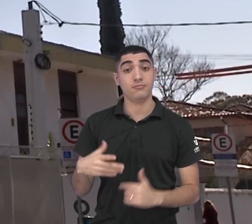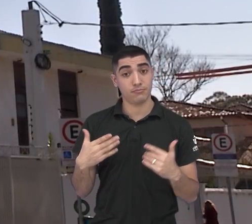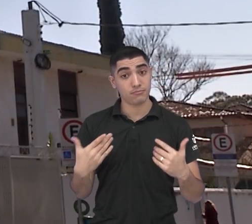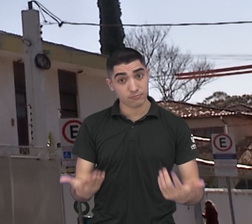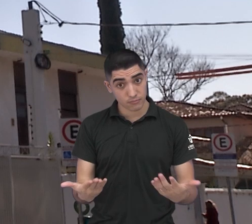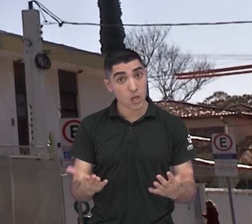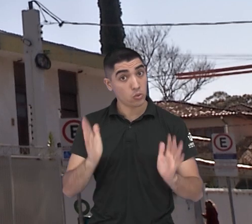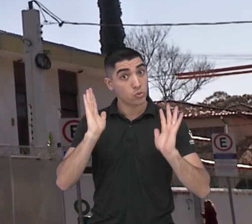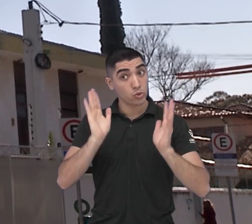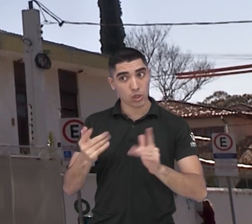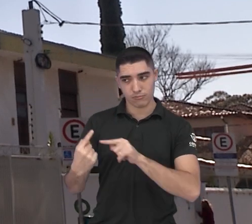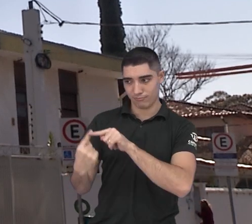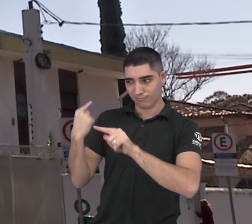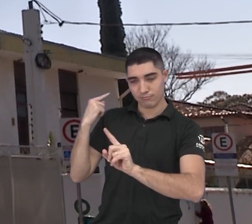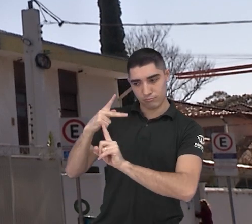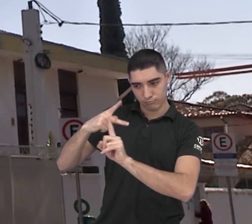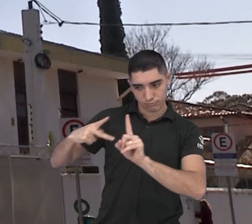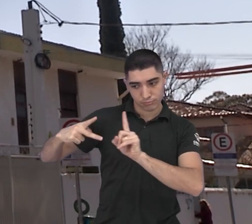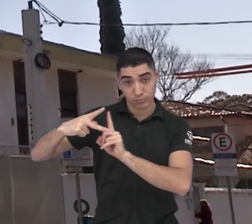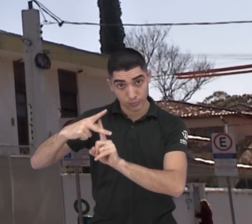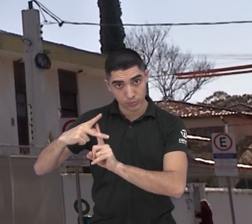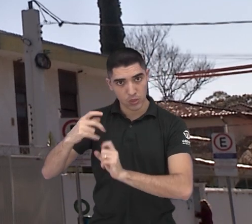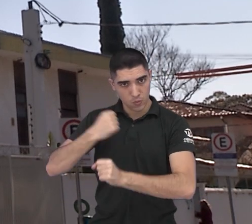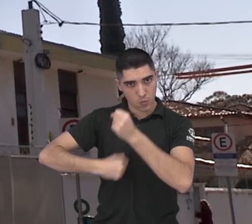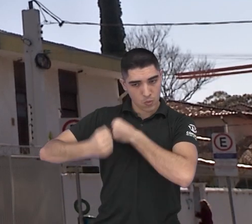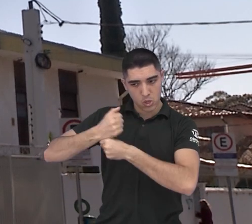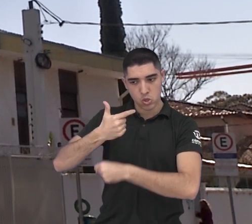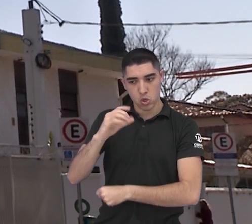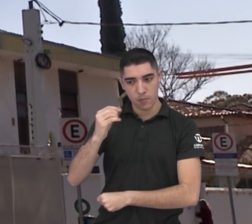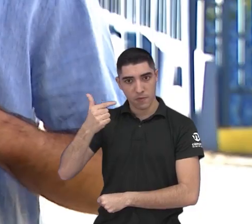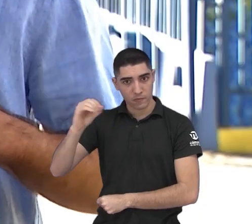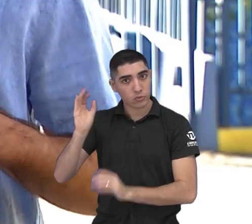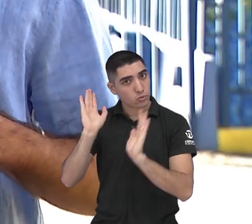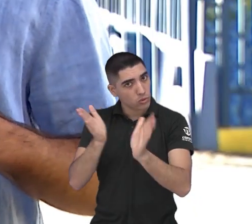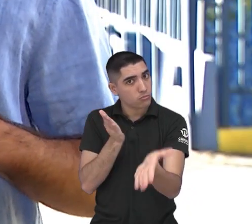medida aprovada na reforma da Previdência